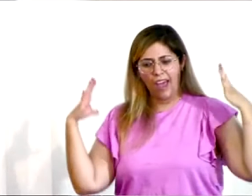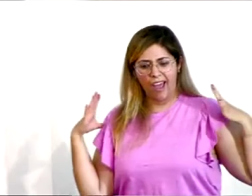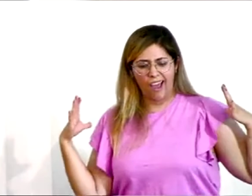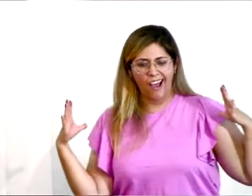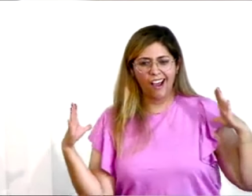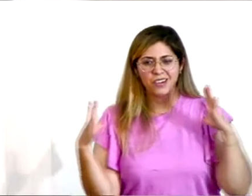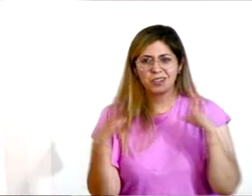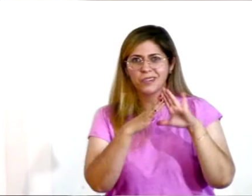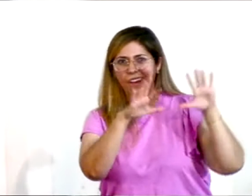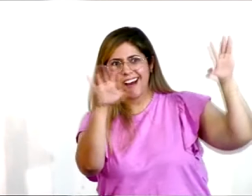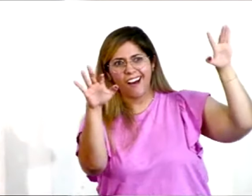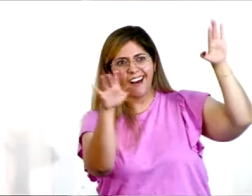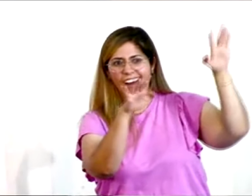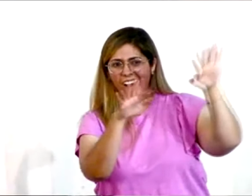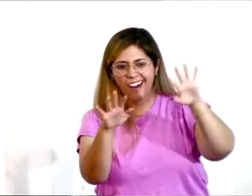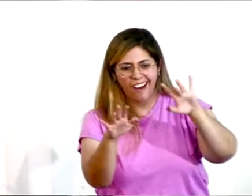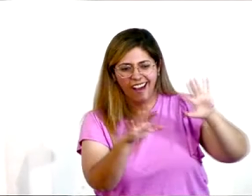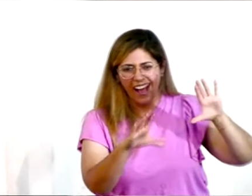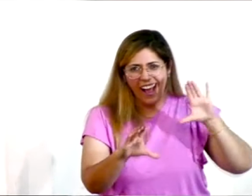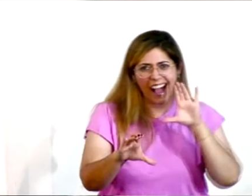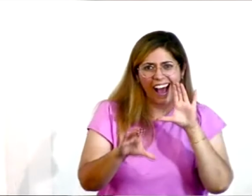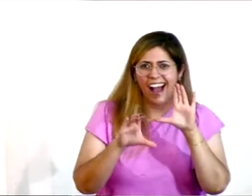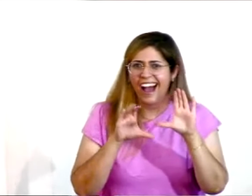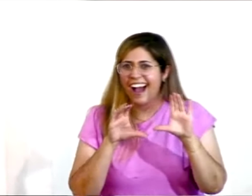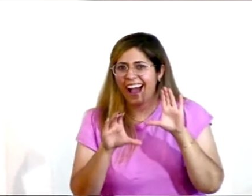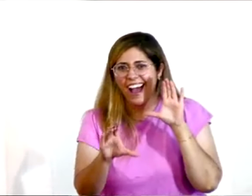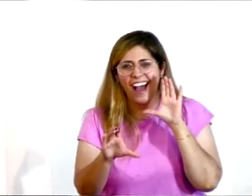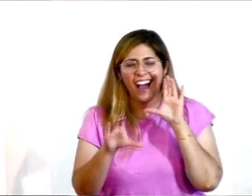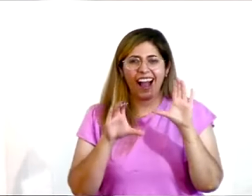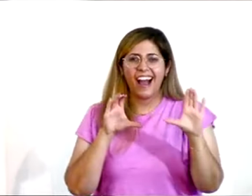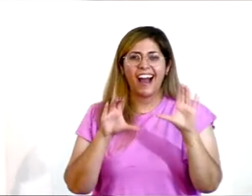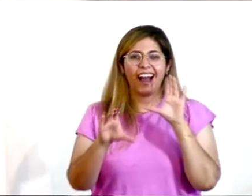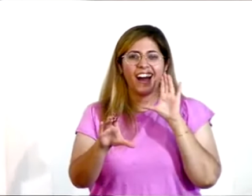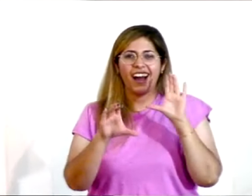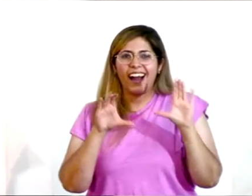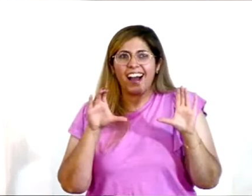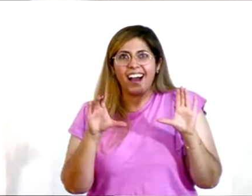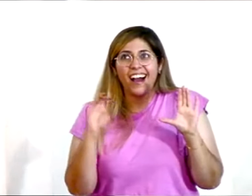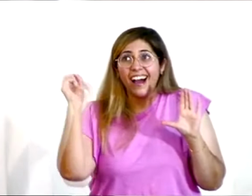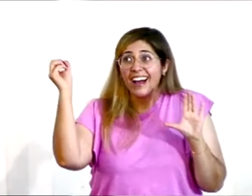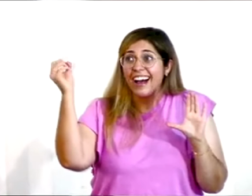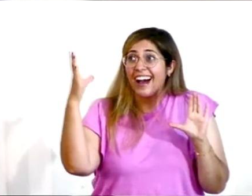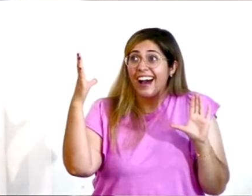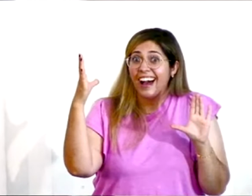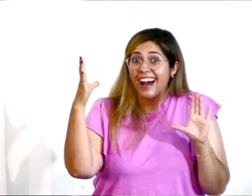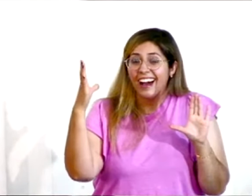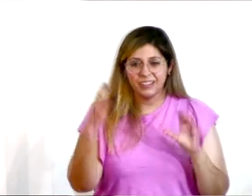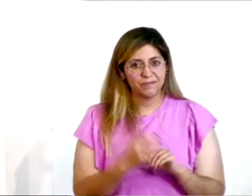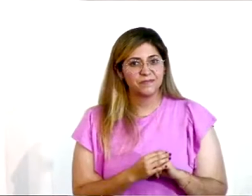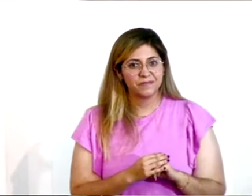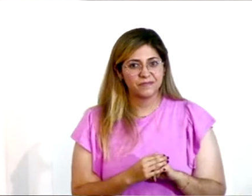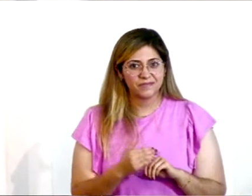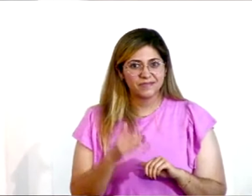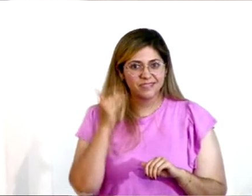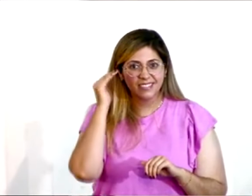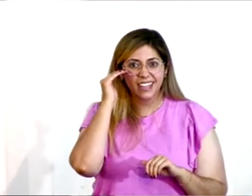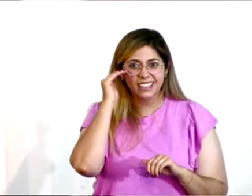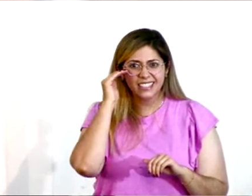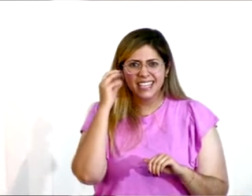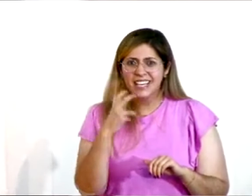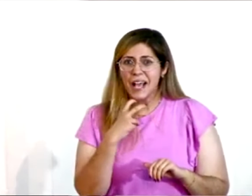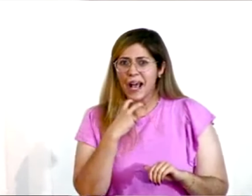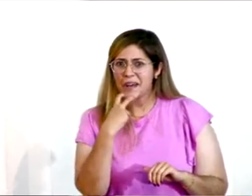perto e cantavam. Era com a luz, era com a voz.